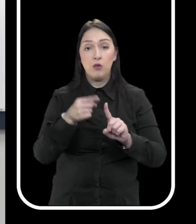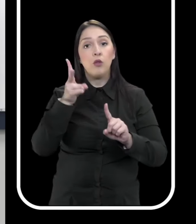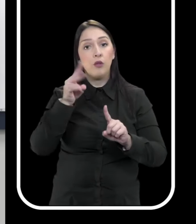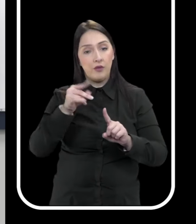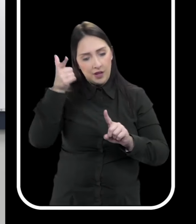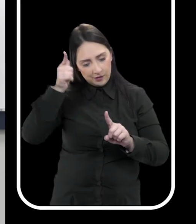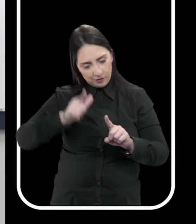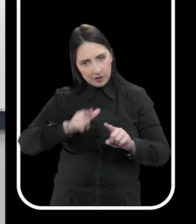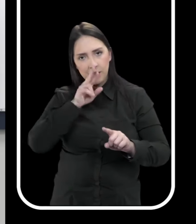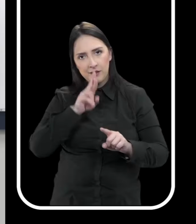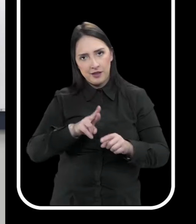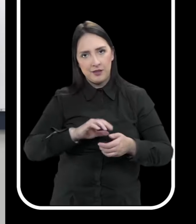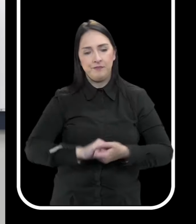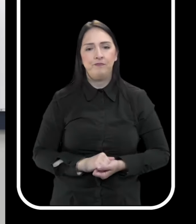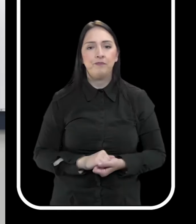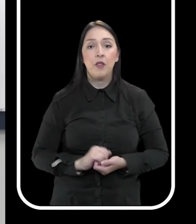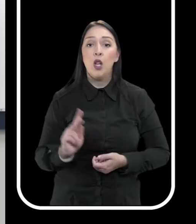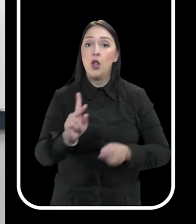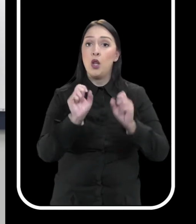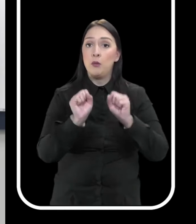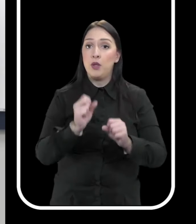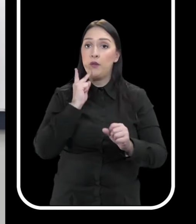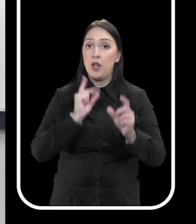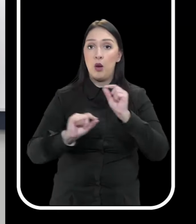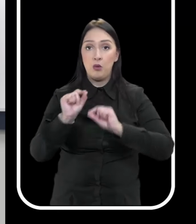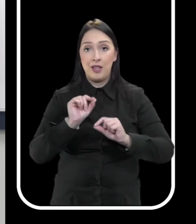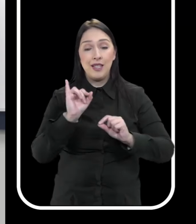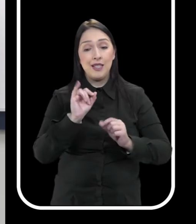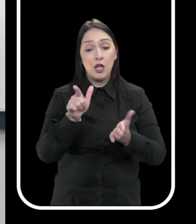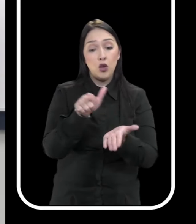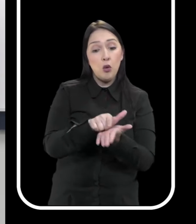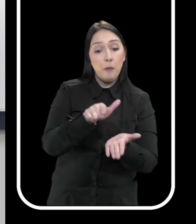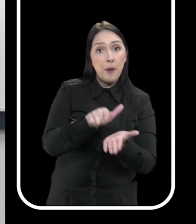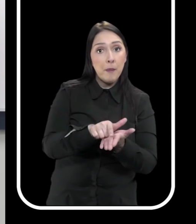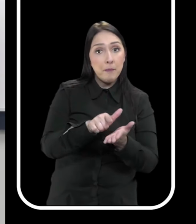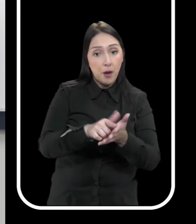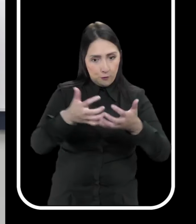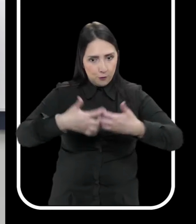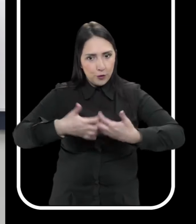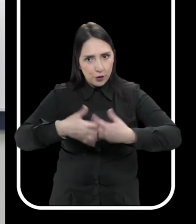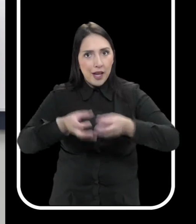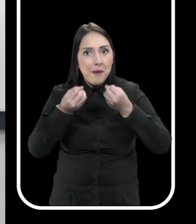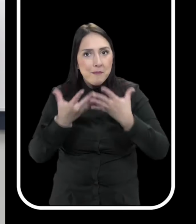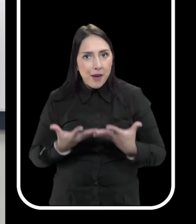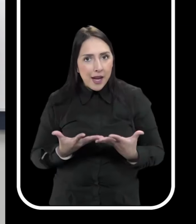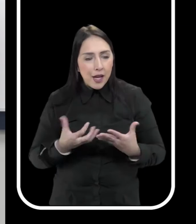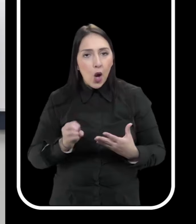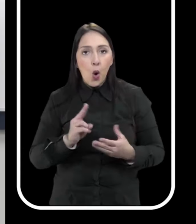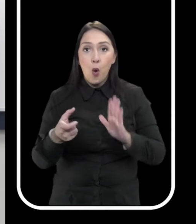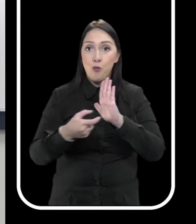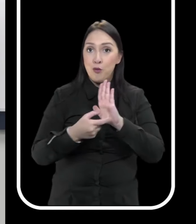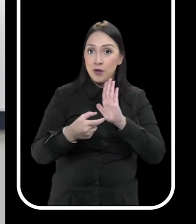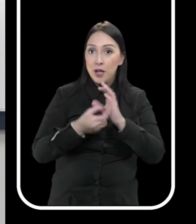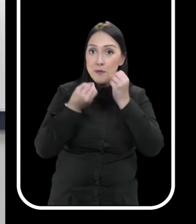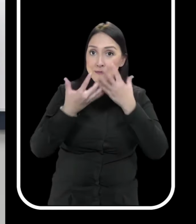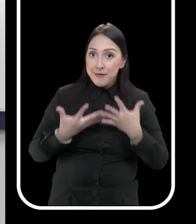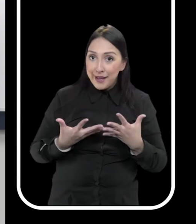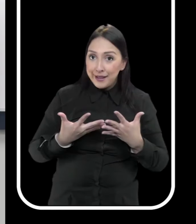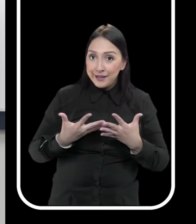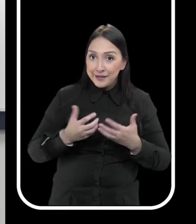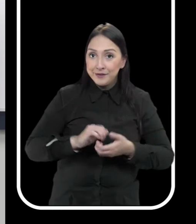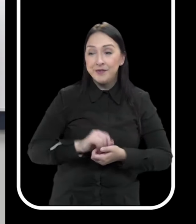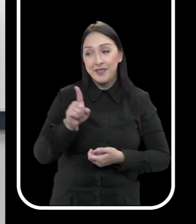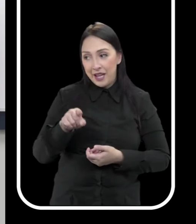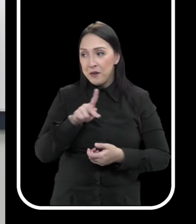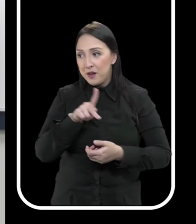objetivos realmente vão ser atendidos. Né? Nós podemos dizer assim, se no papel funcionar bem, ou se no software funcionar bem,